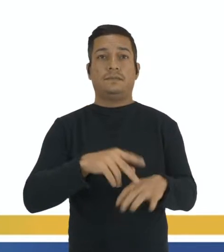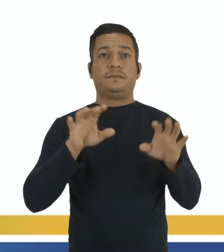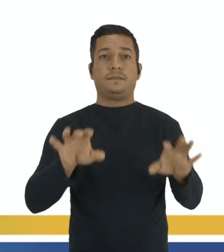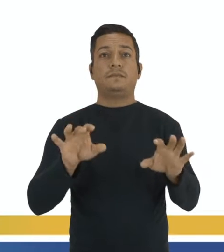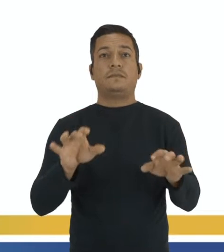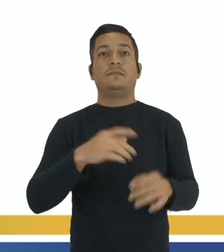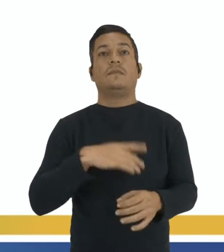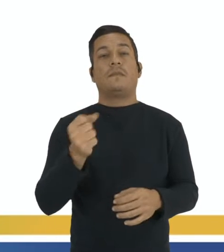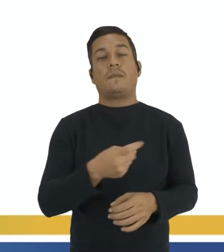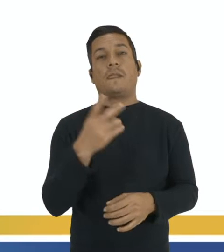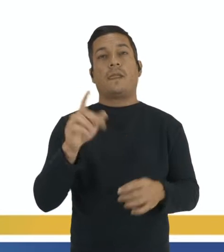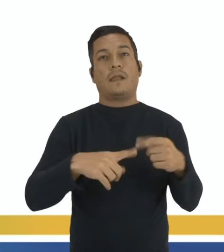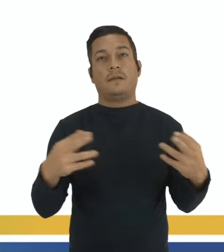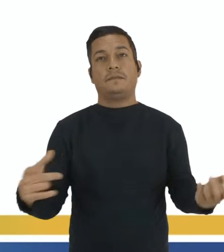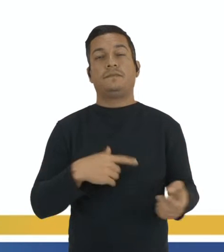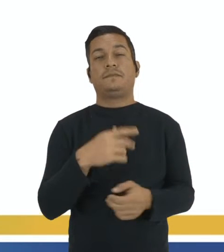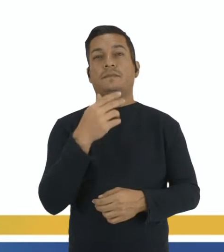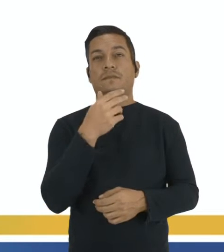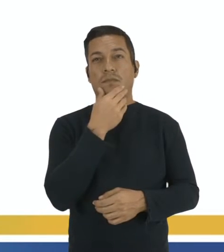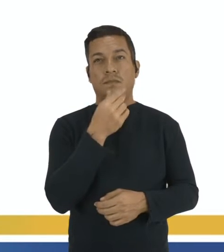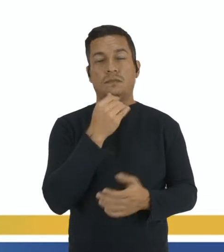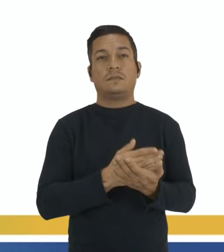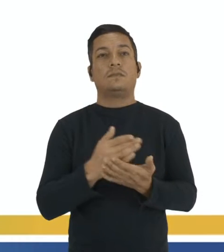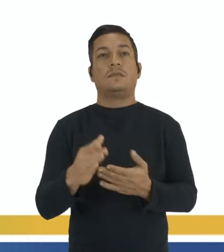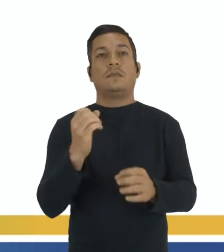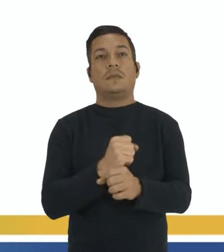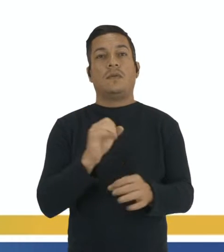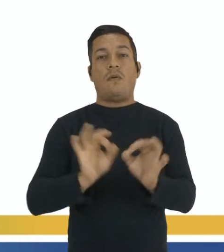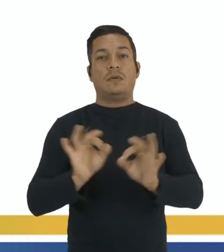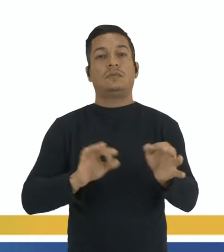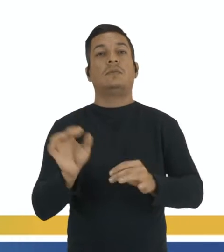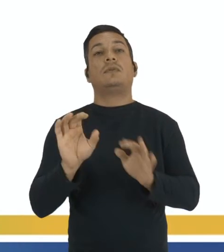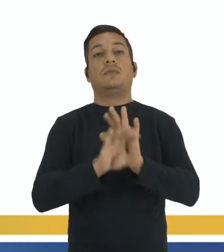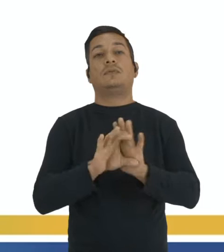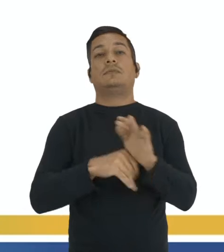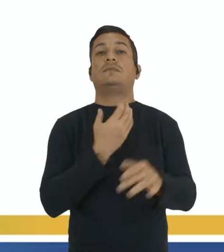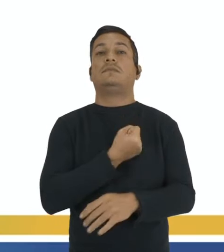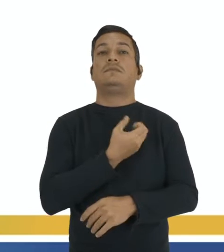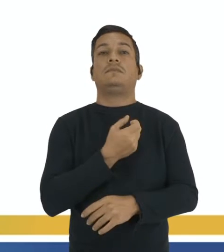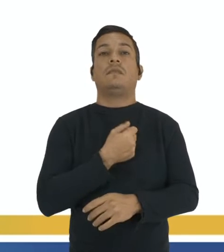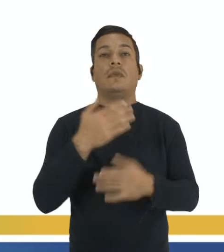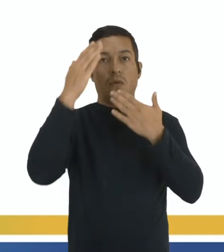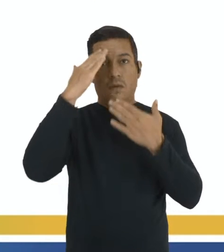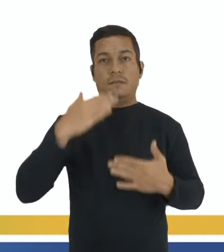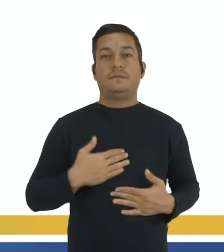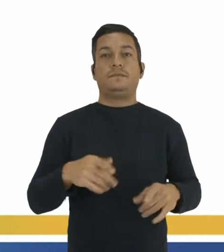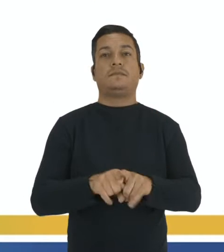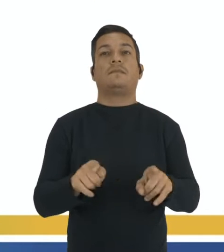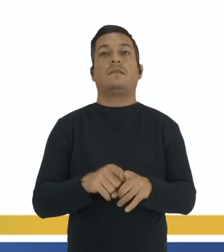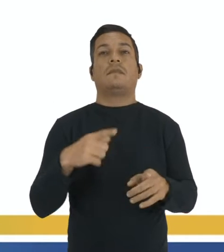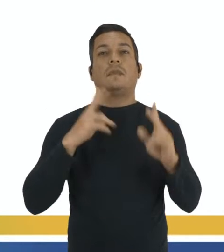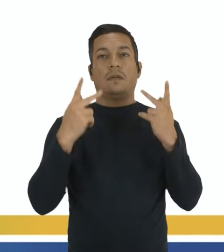pessoal, contando objetos com outros objetos, o homem começou a construir o conceito de número. O corpo humano também teve um